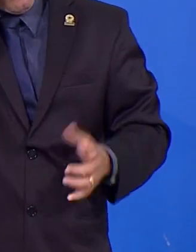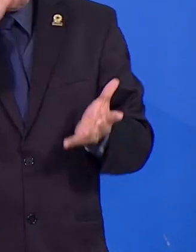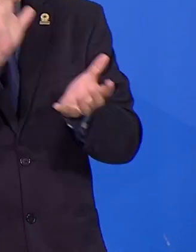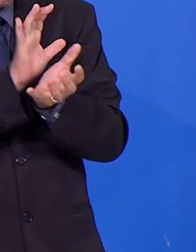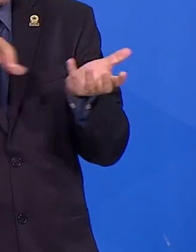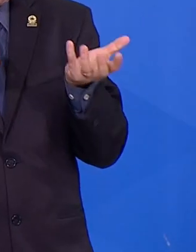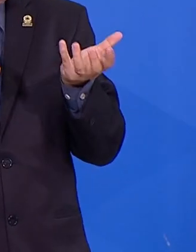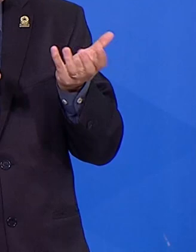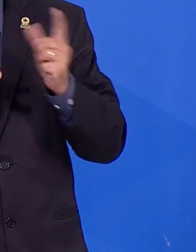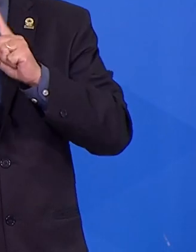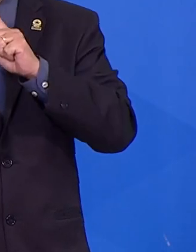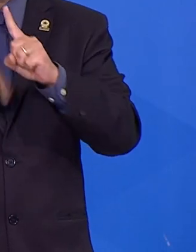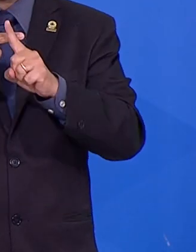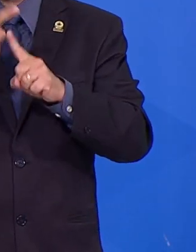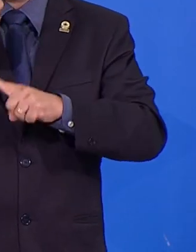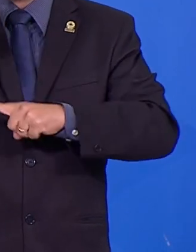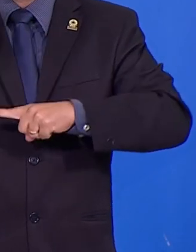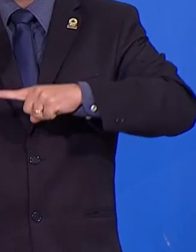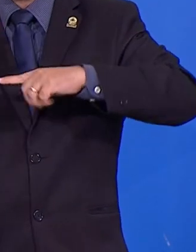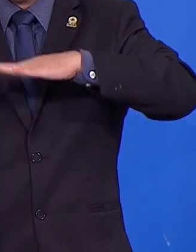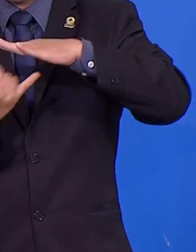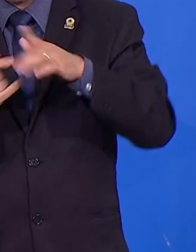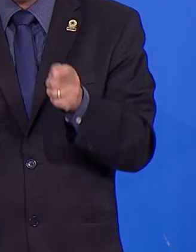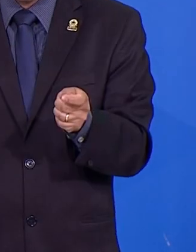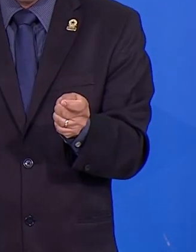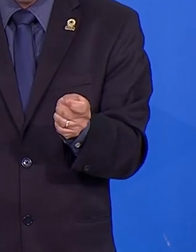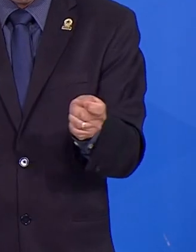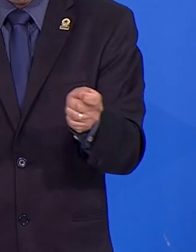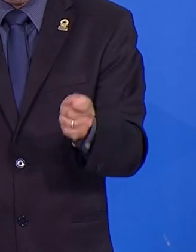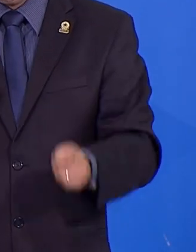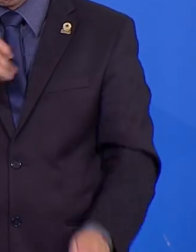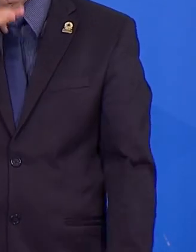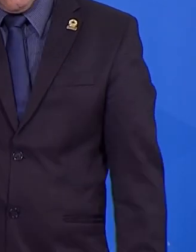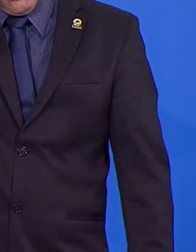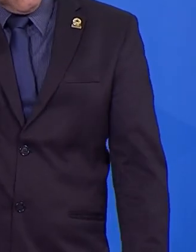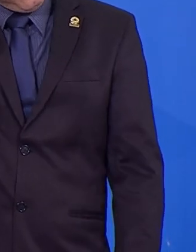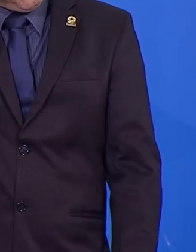e com os órgãos de controle. Ufa!